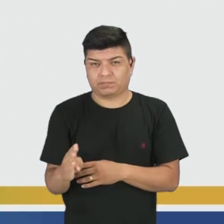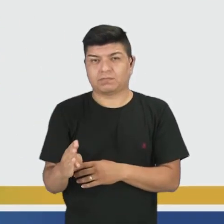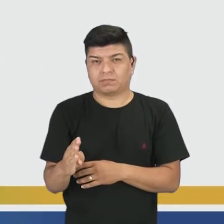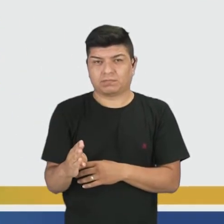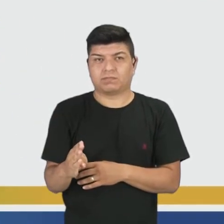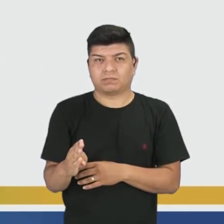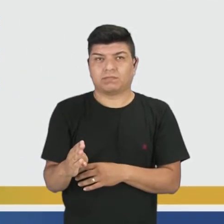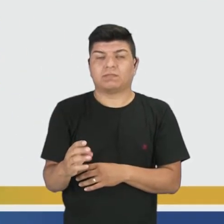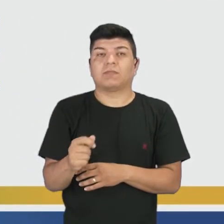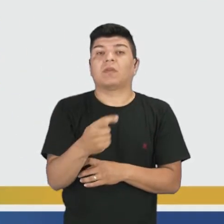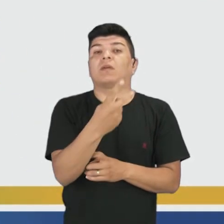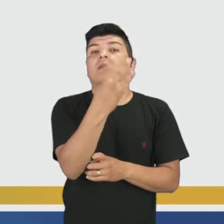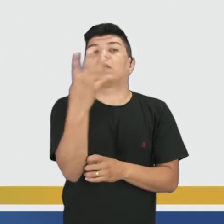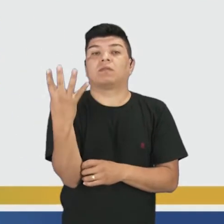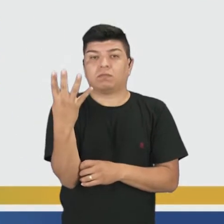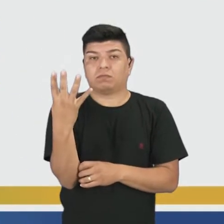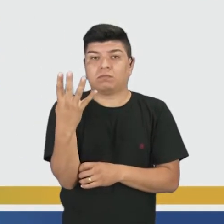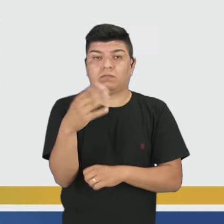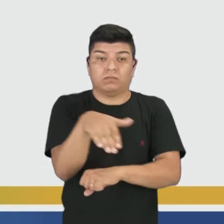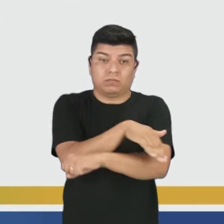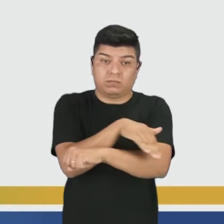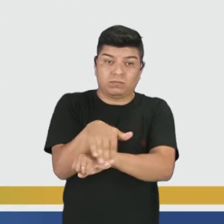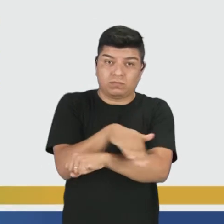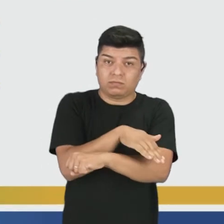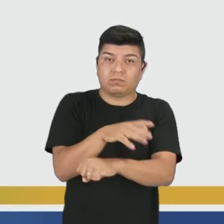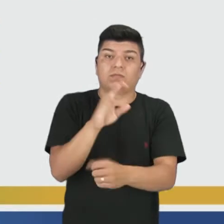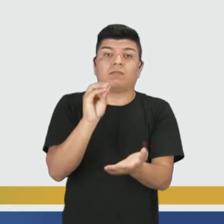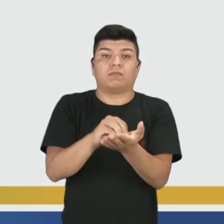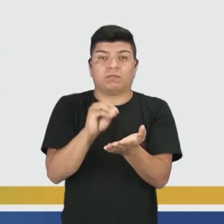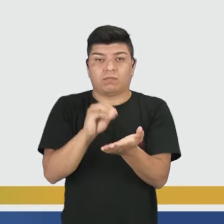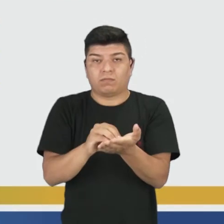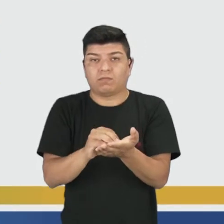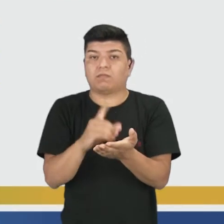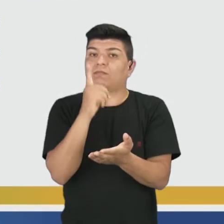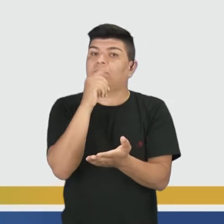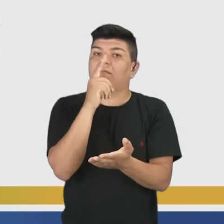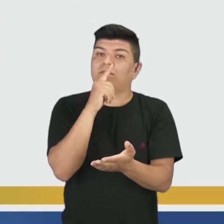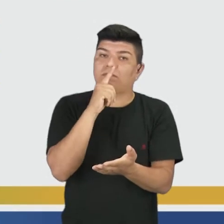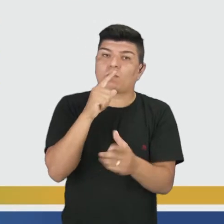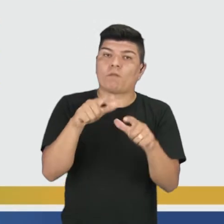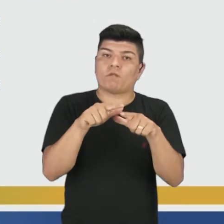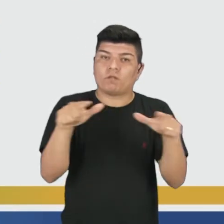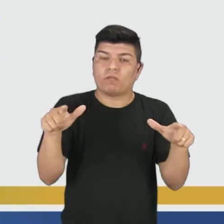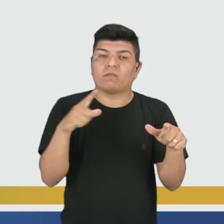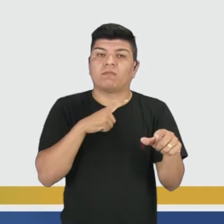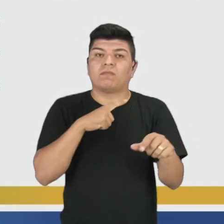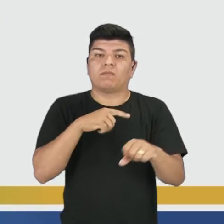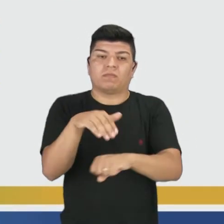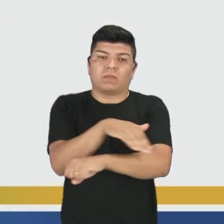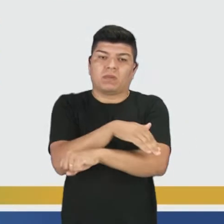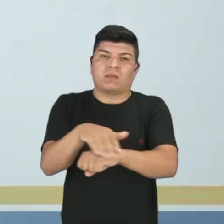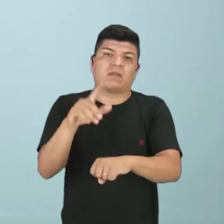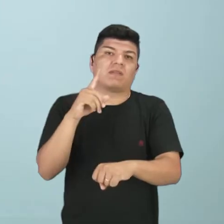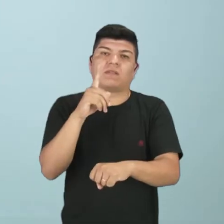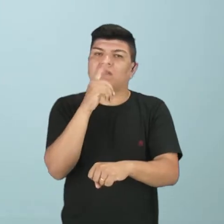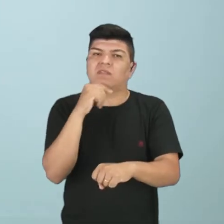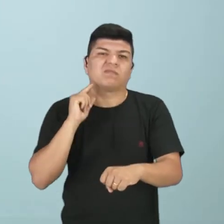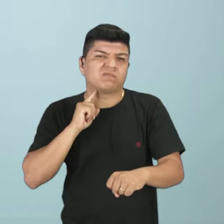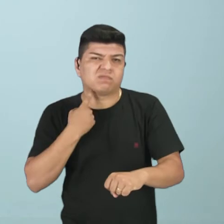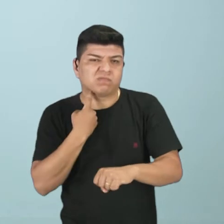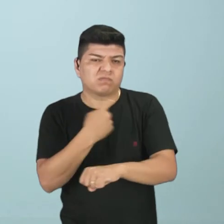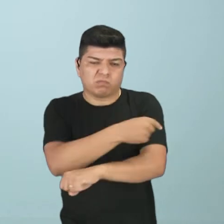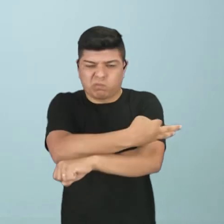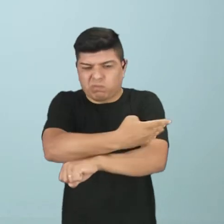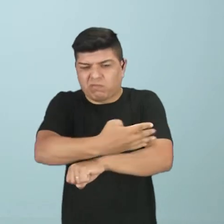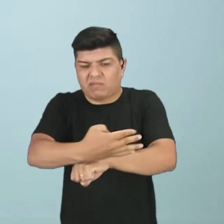brasileiros. Então, quantos em seus bairros ainda falta água encanada, ainda tem o esgoto a céu aberto? Isso é uma